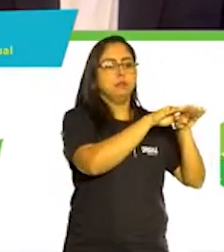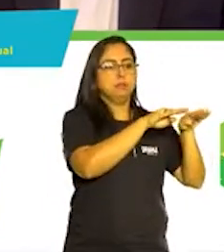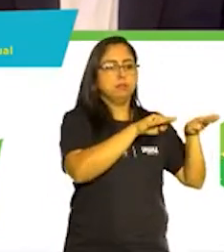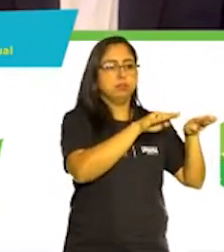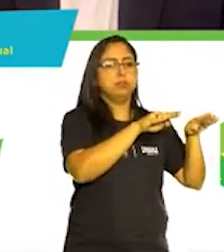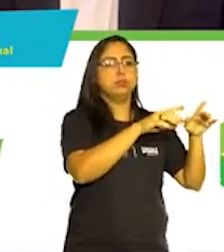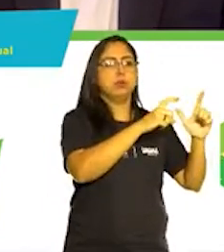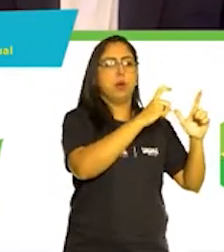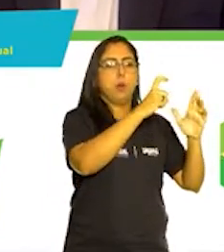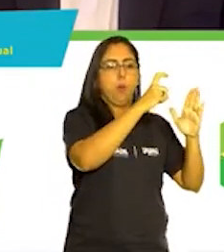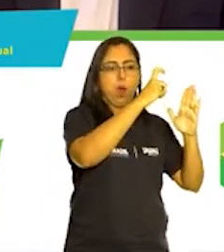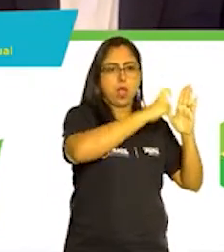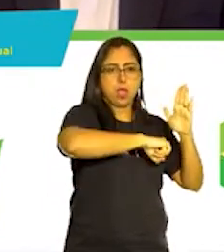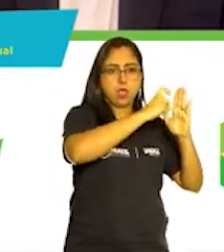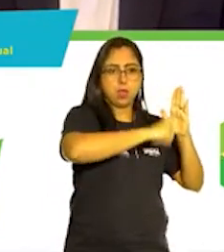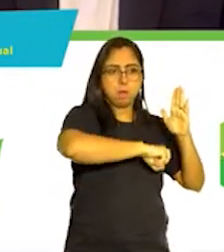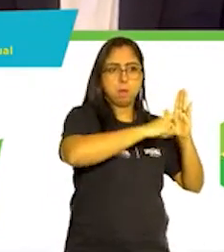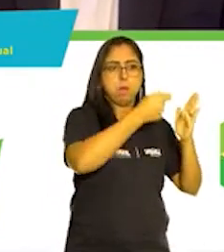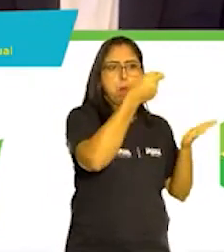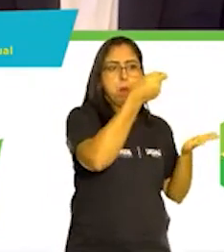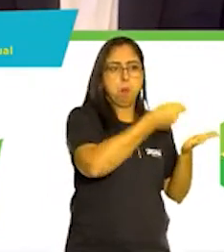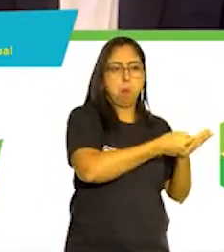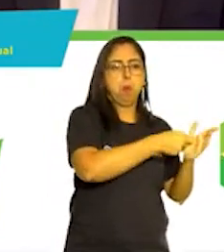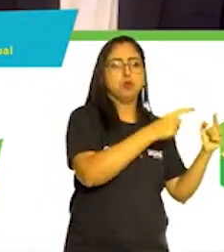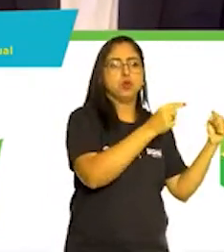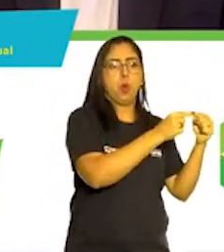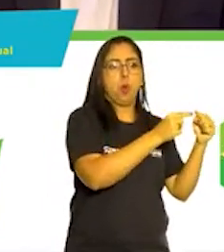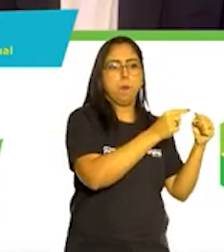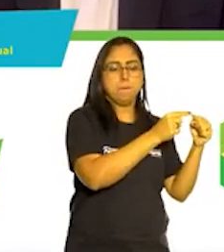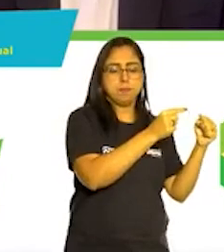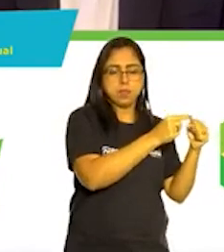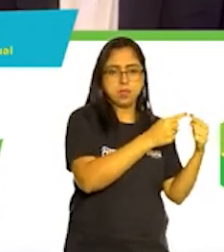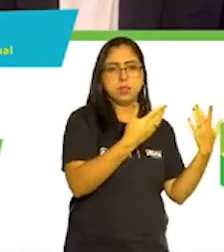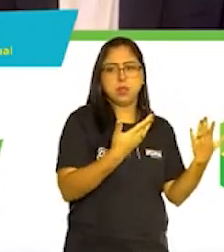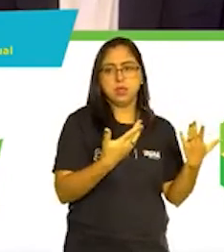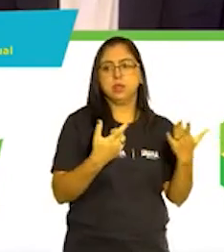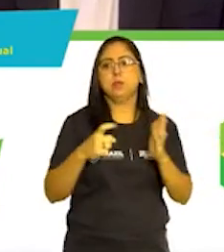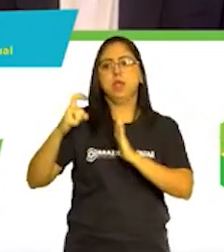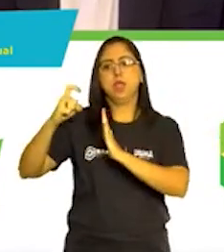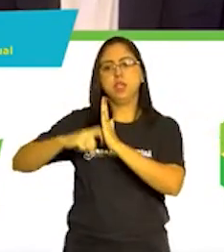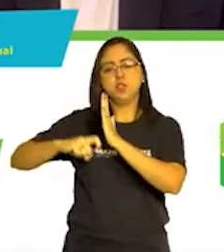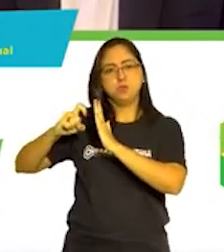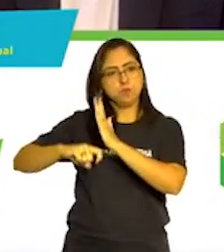Isso como o Mansueto falou dos aposentados, que eu até me beneficio